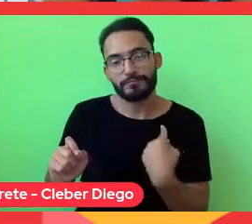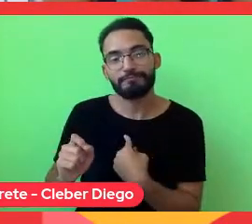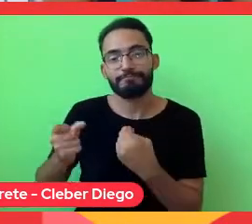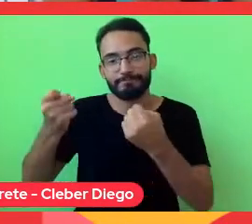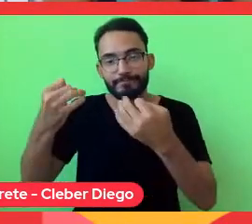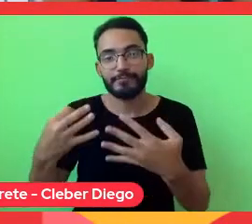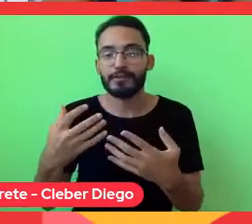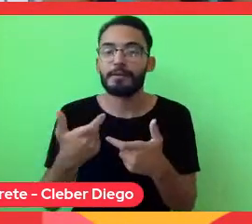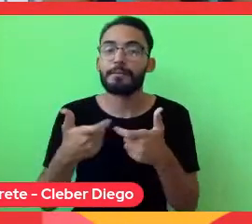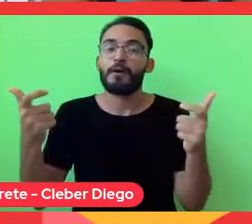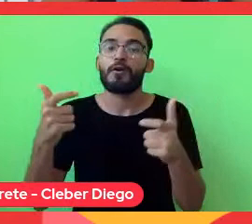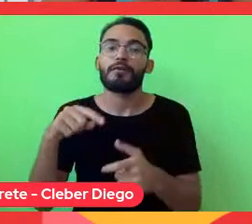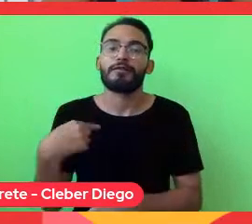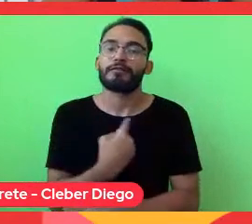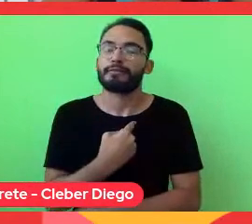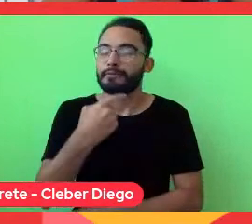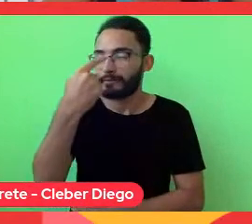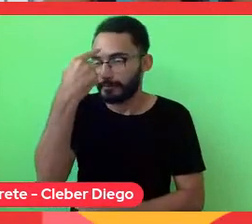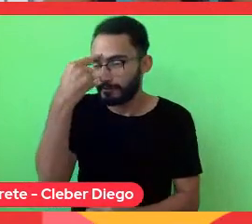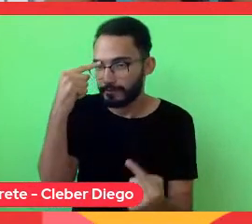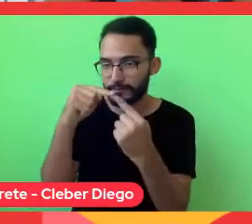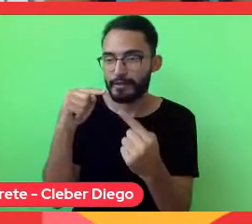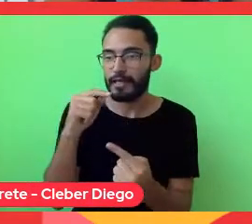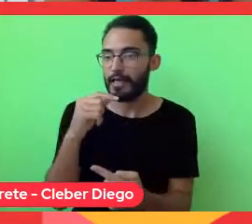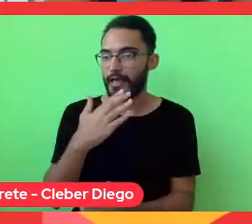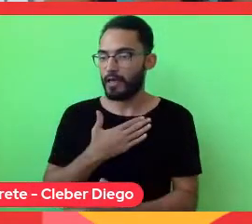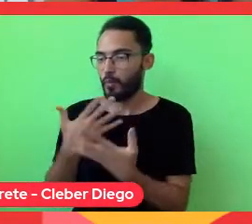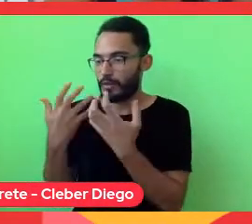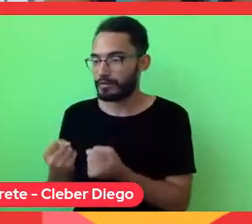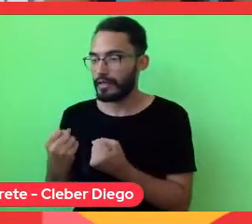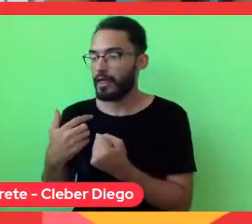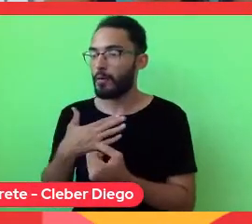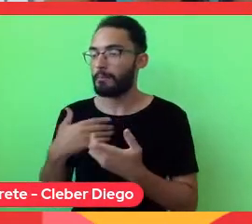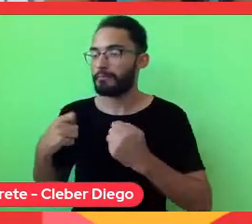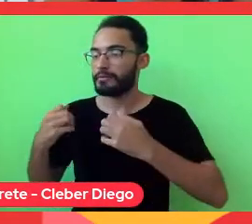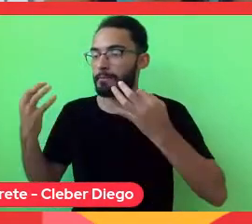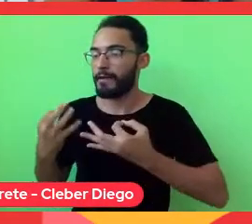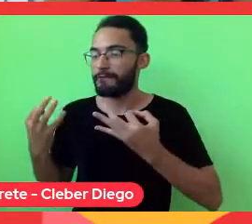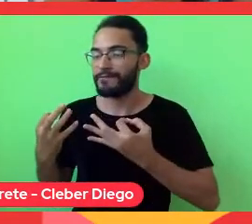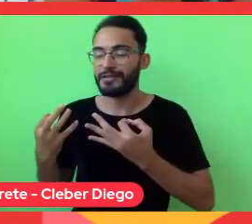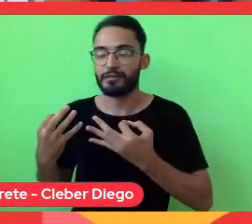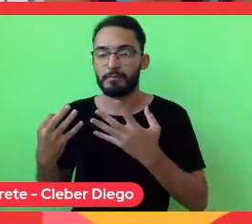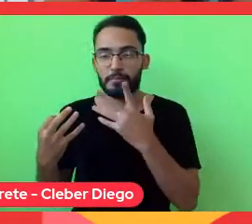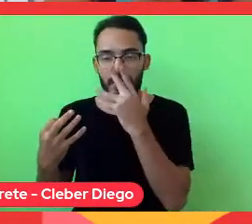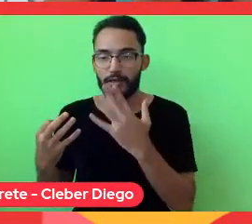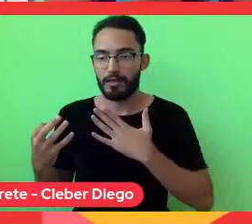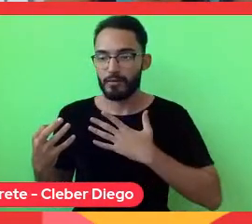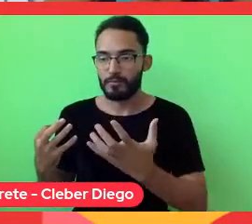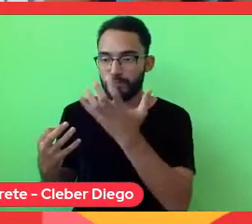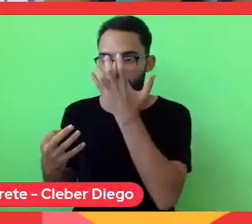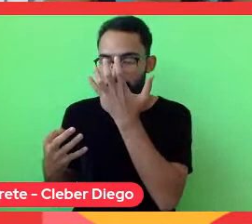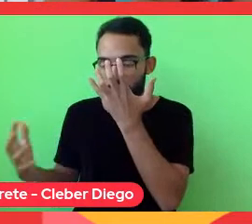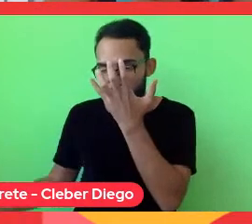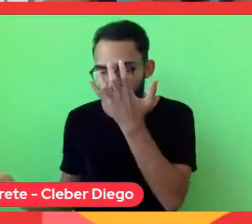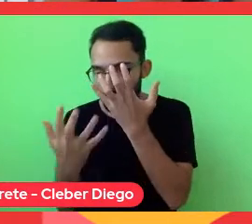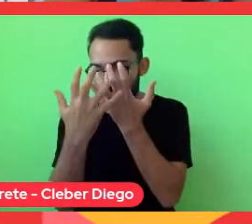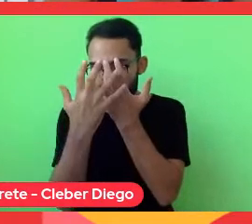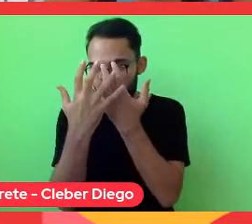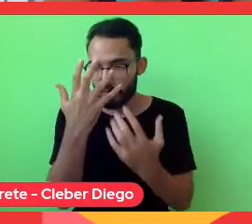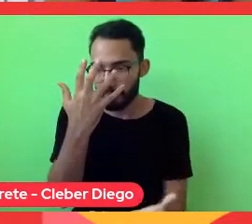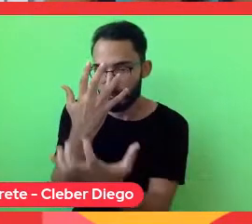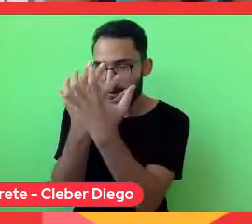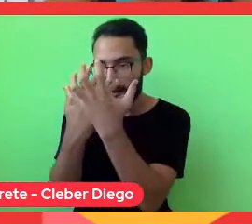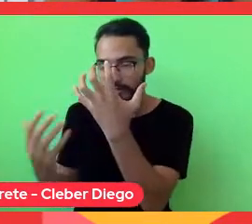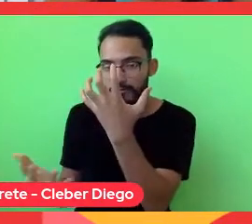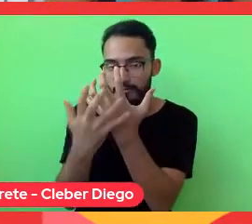que a maioria de nós tem uma crença de que para ser aceito, você precisa ser perfeito. E aí você vai vestindo várias máscaras. E chega num momento